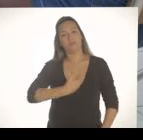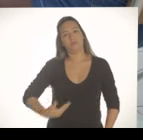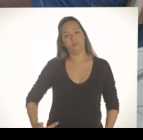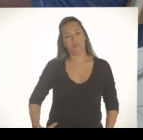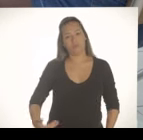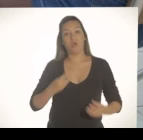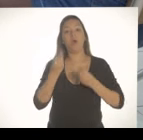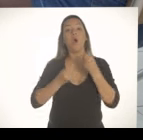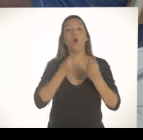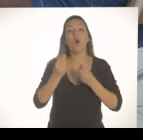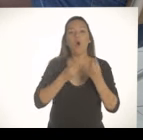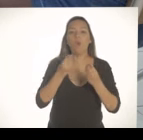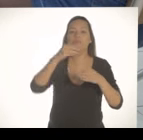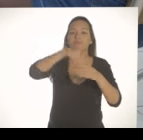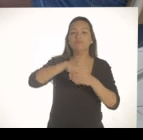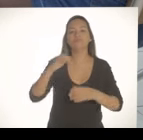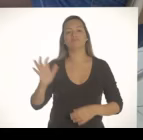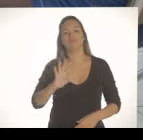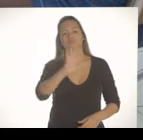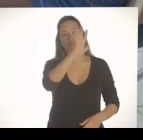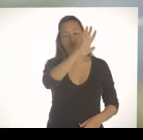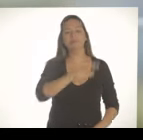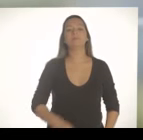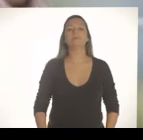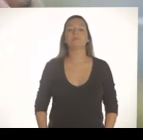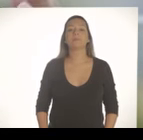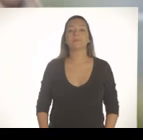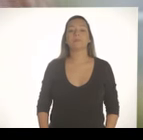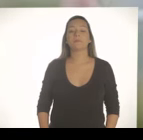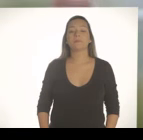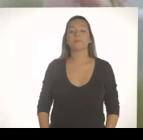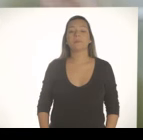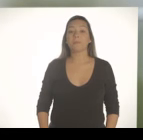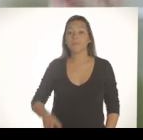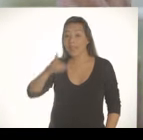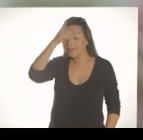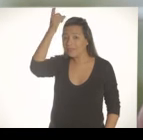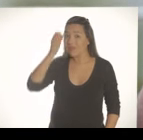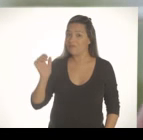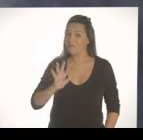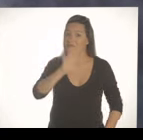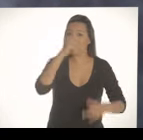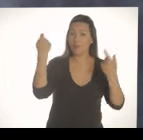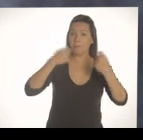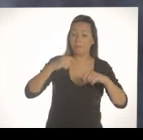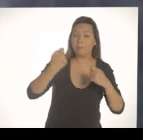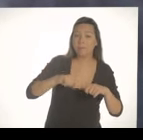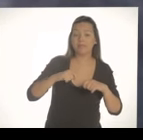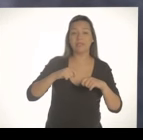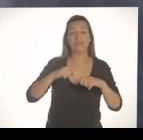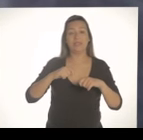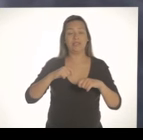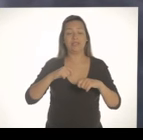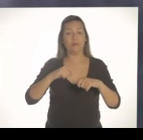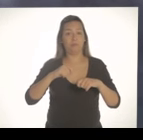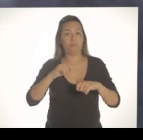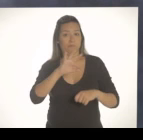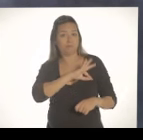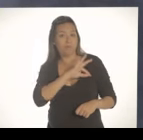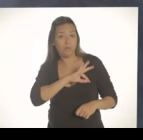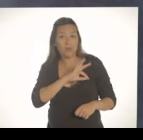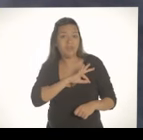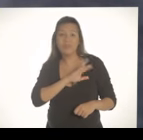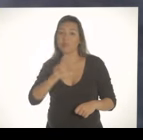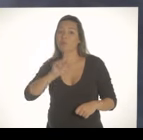da segurança pública nas comunidades especificamente. A ideia de que a favela só precisa de polícia, só tem quem nunca foi na favela. Falta tudo.